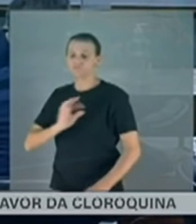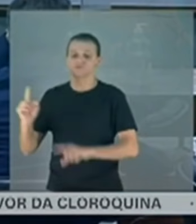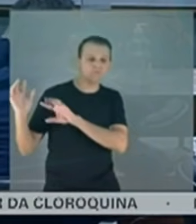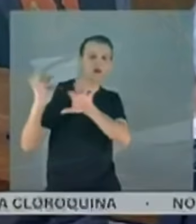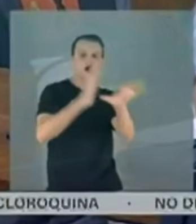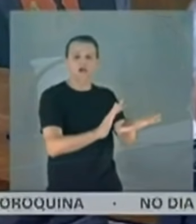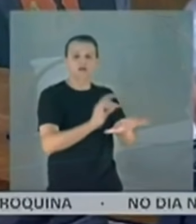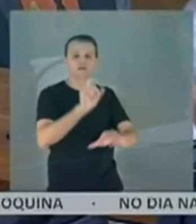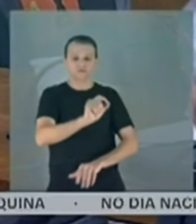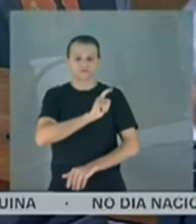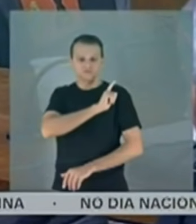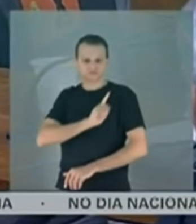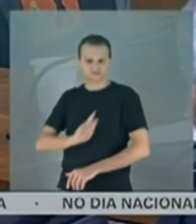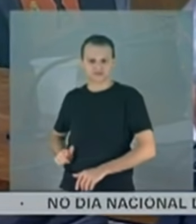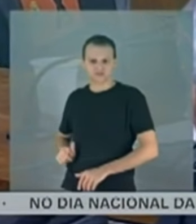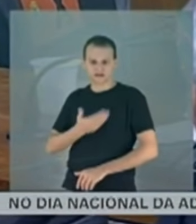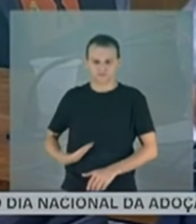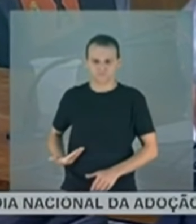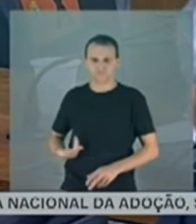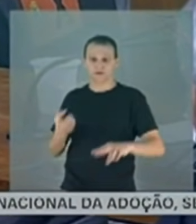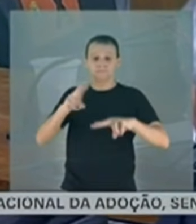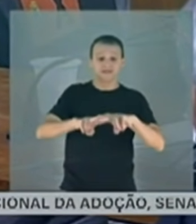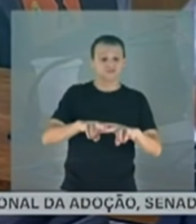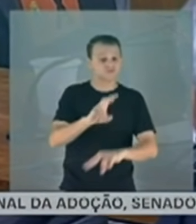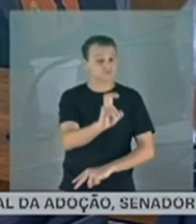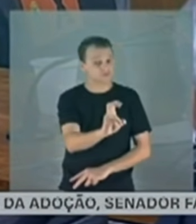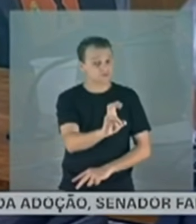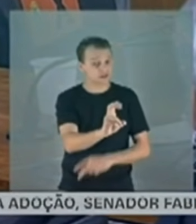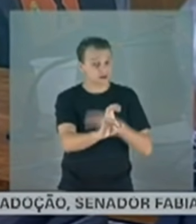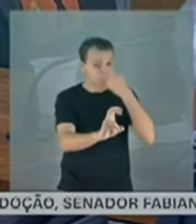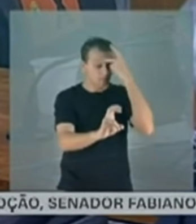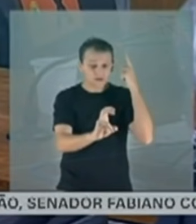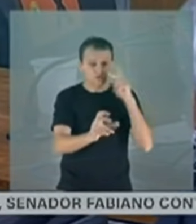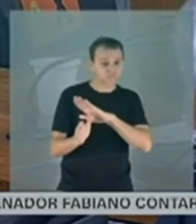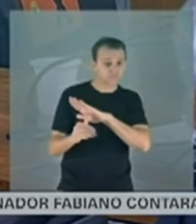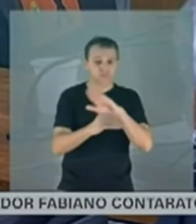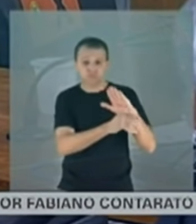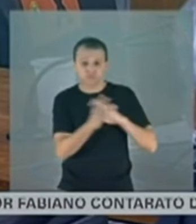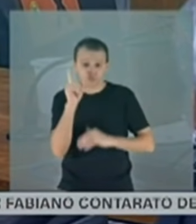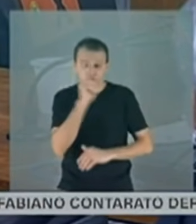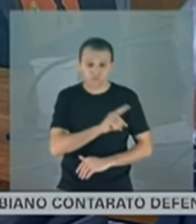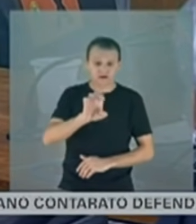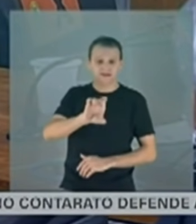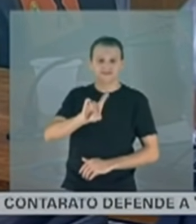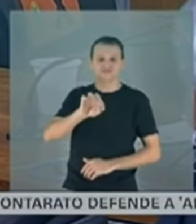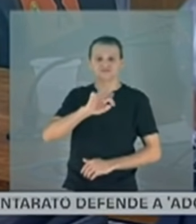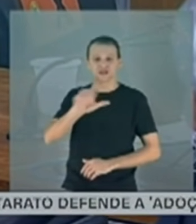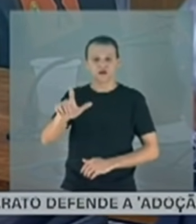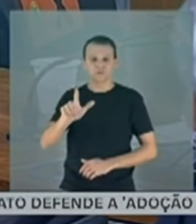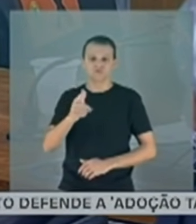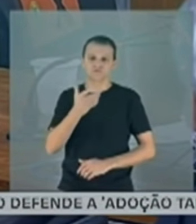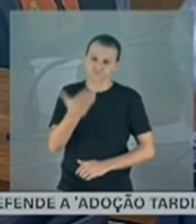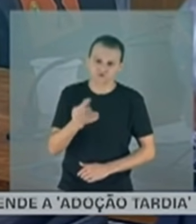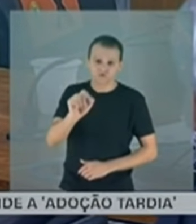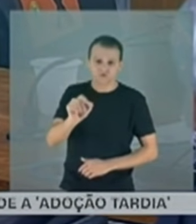governo, prendeu 5 dos meliantes que fizeram adulteração do edital de licitação. Esse